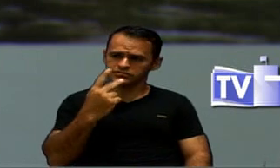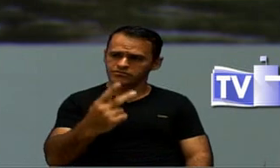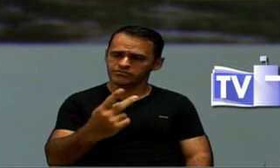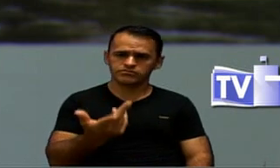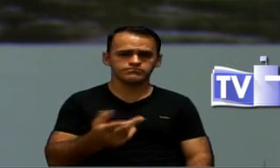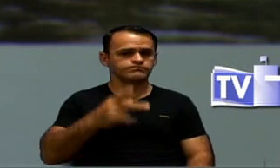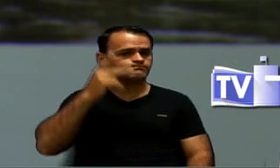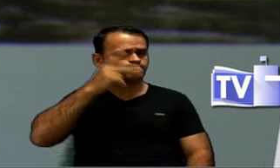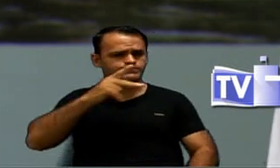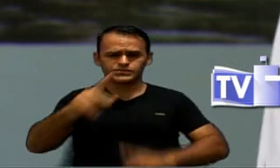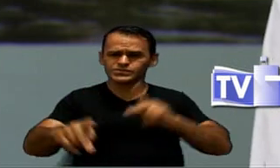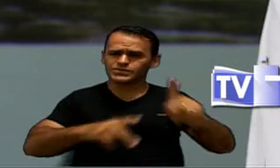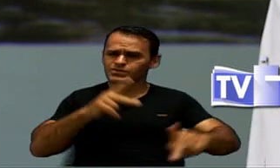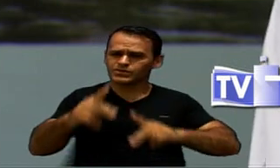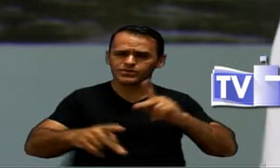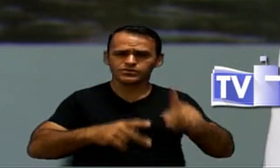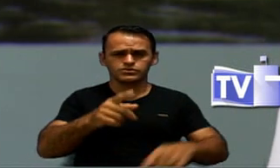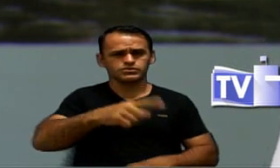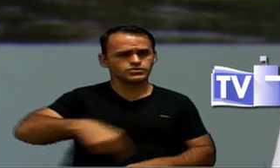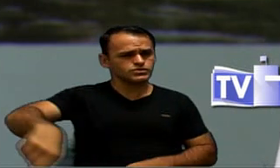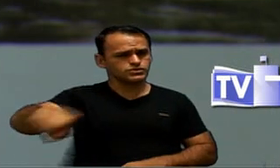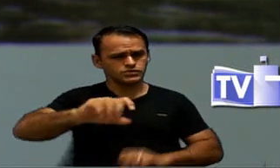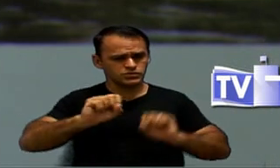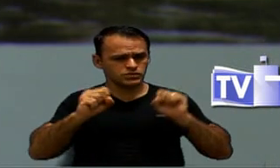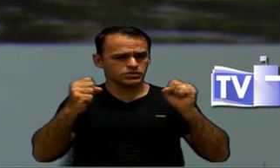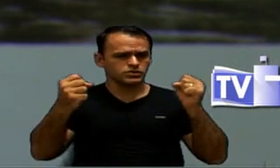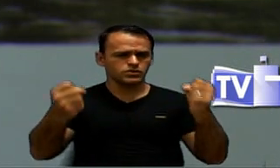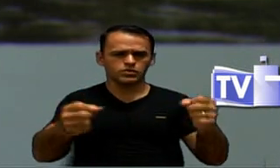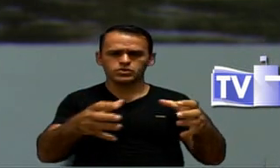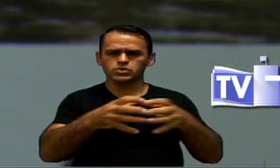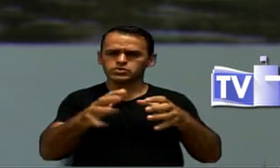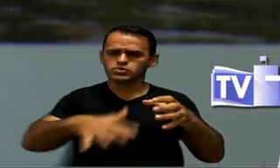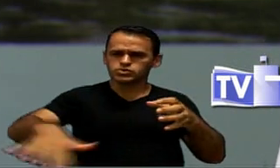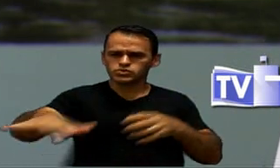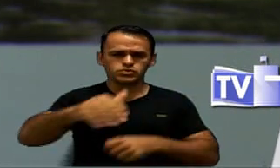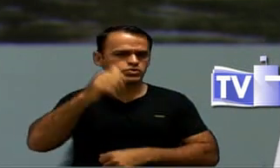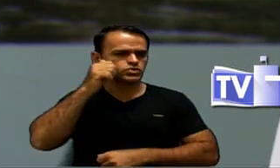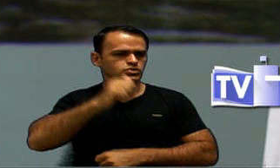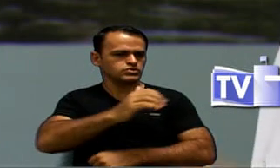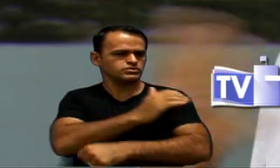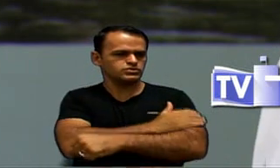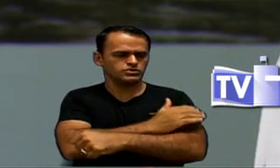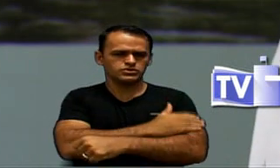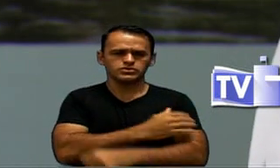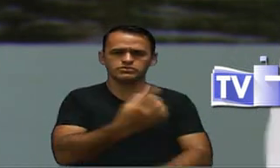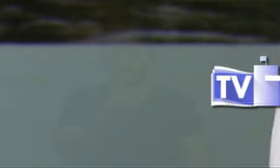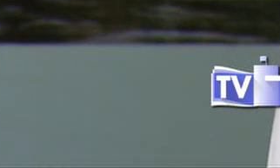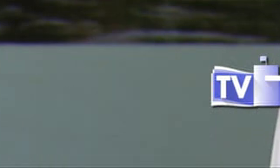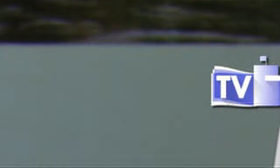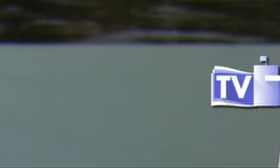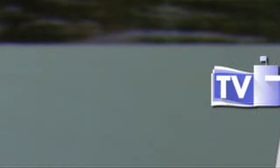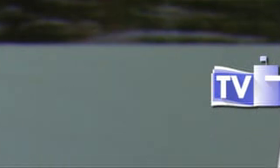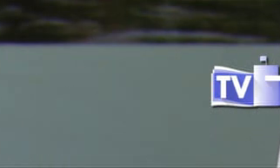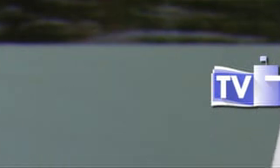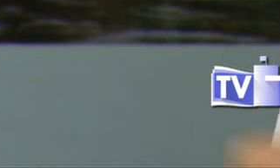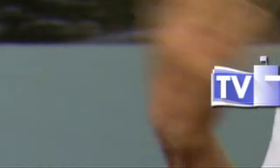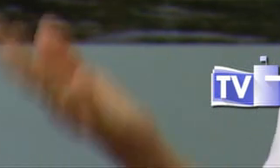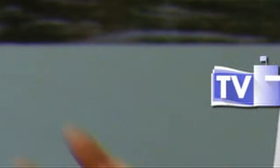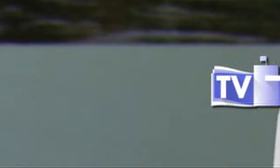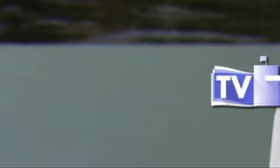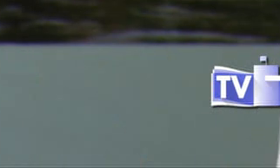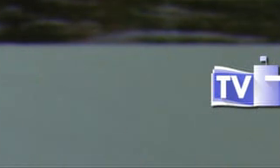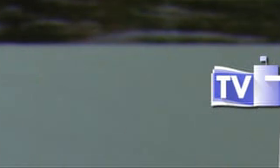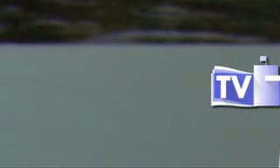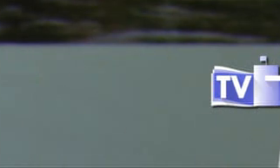da política pública, porque a luta que todo o movimento feminista em Sorocaba teve desde 87, desde a primeira formação do Conselho, a